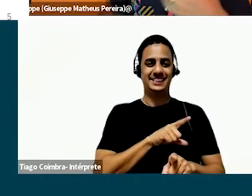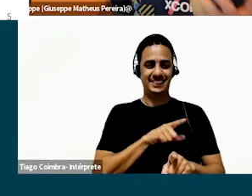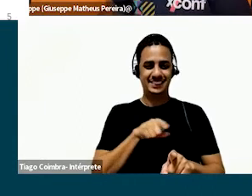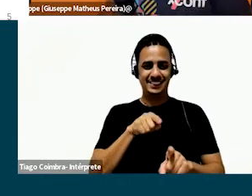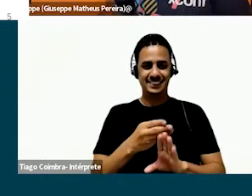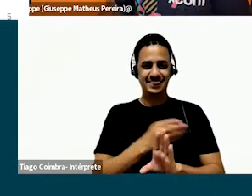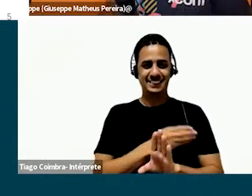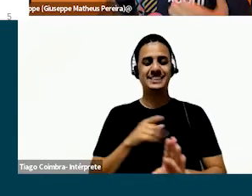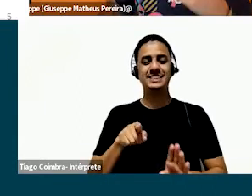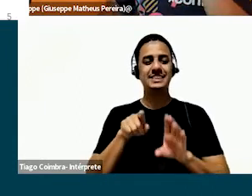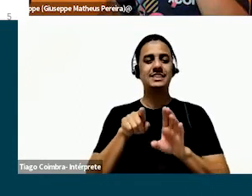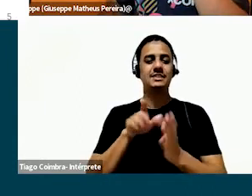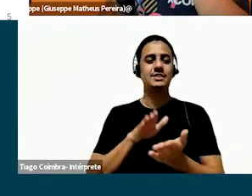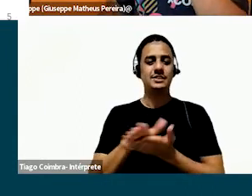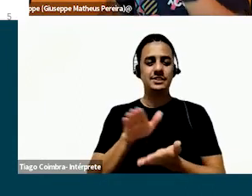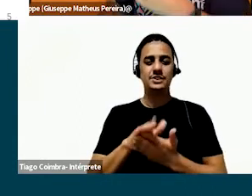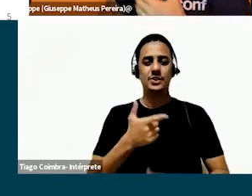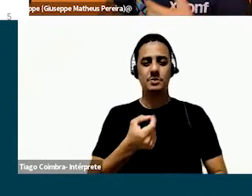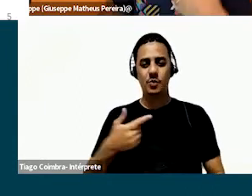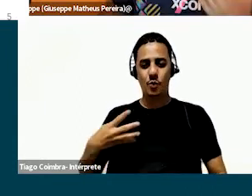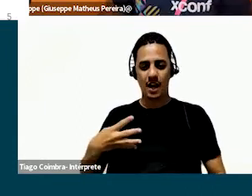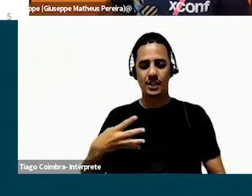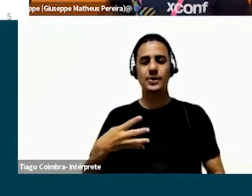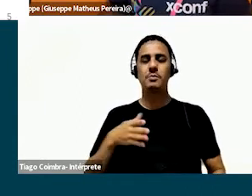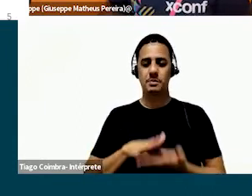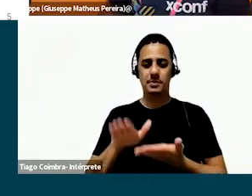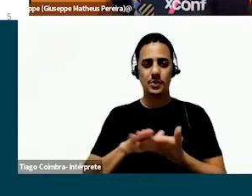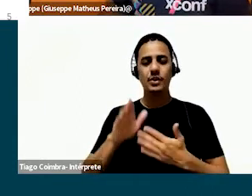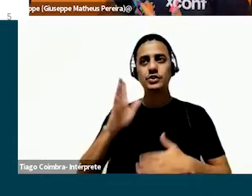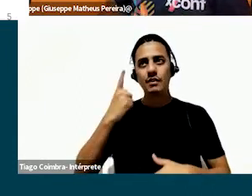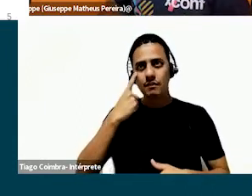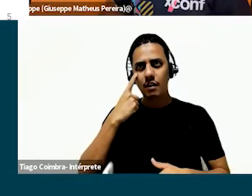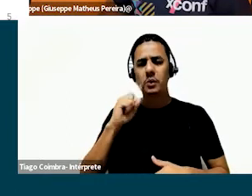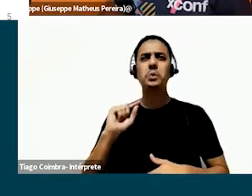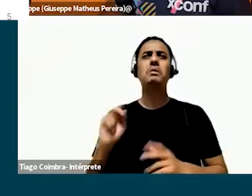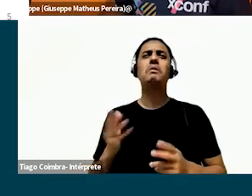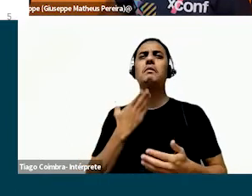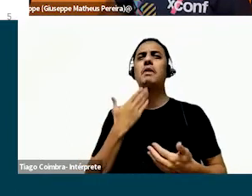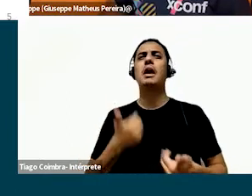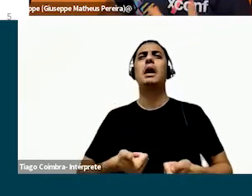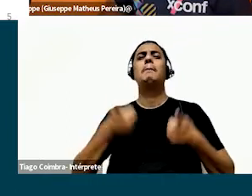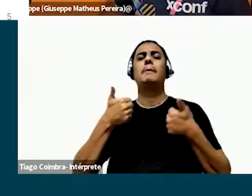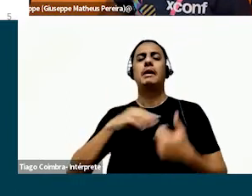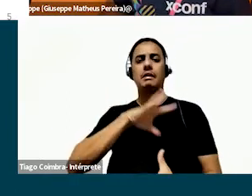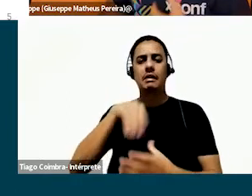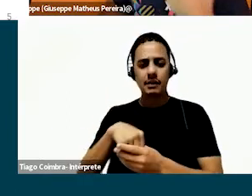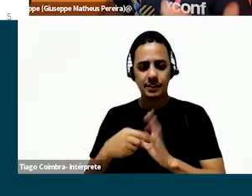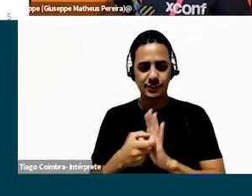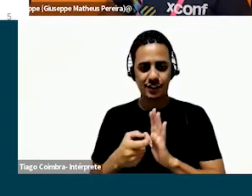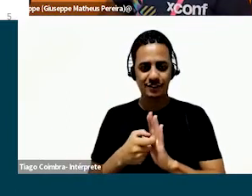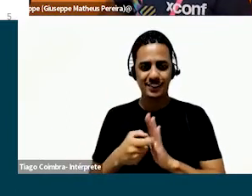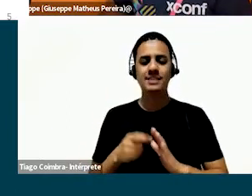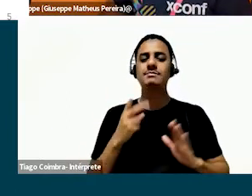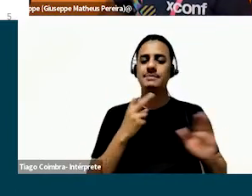E a gente praticou muito isso, a gente discutia quais acoplamentos valiam a pena ter no nosso software, né? A gente fazia isso